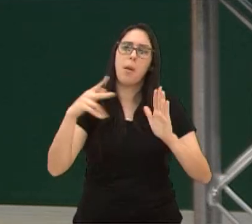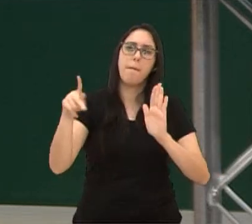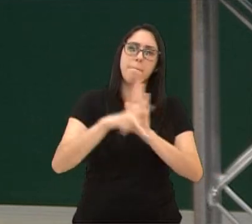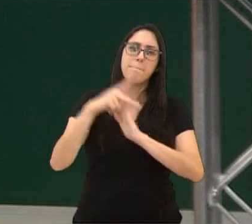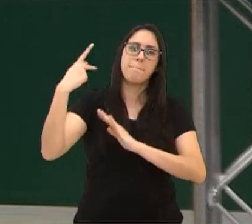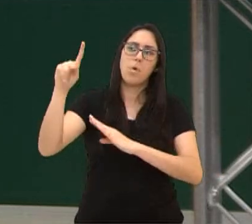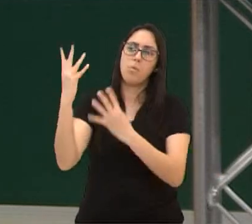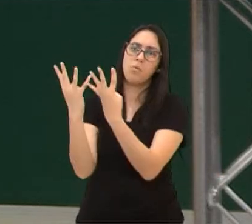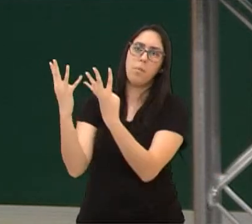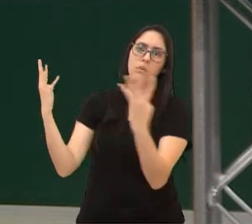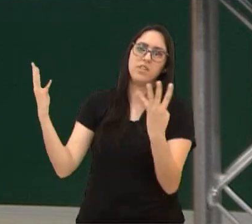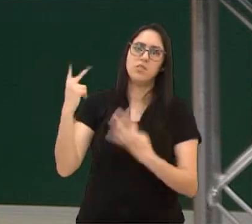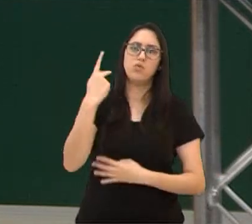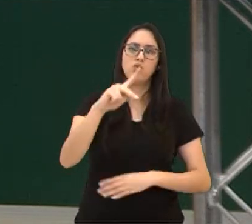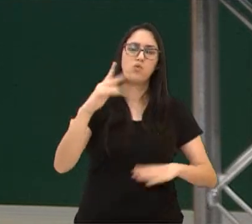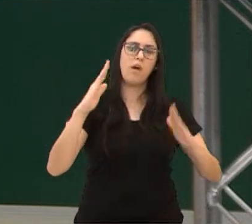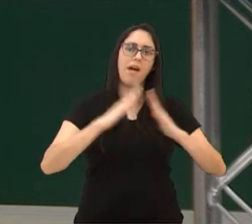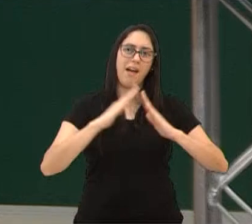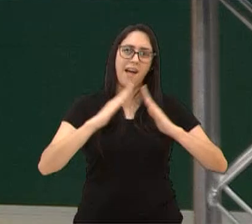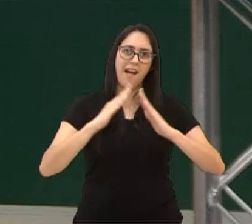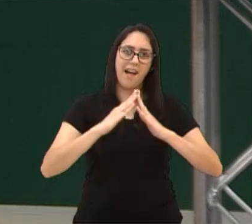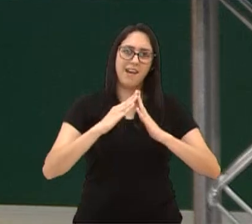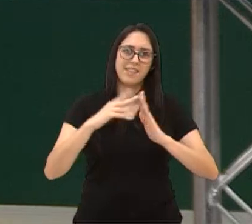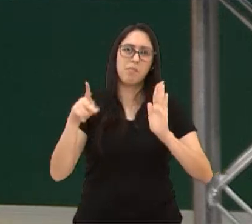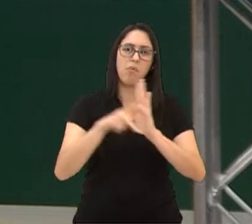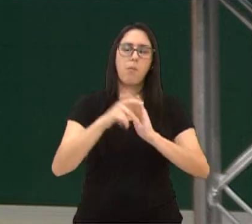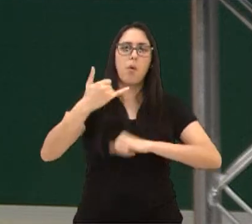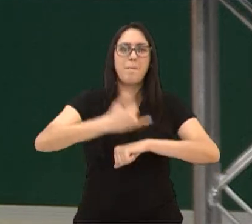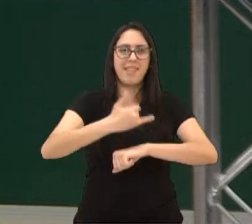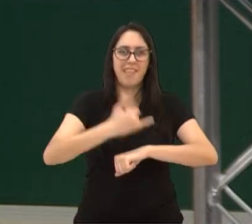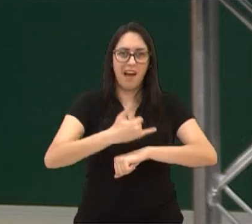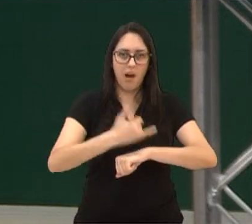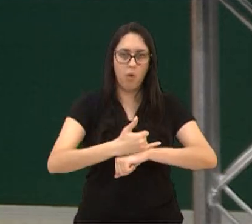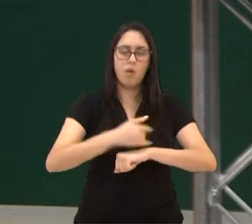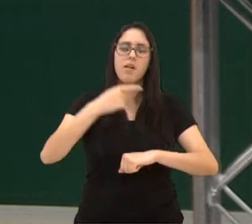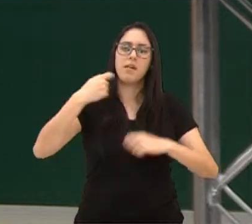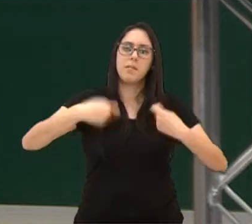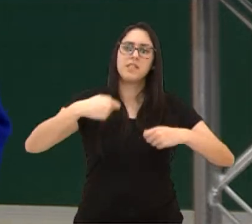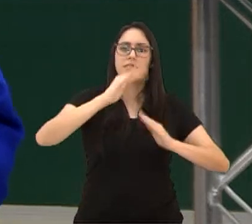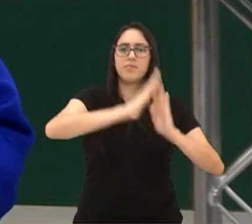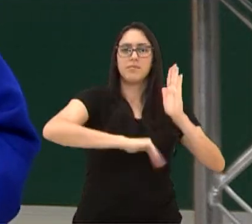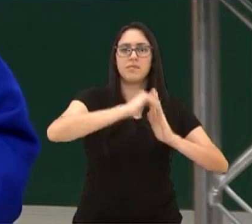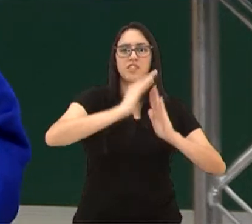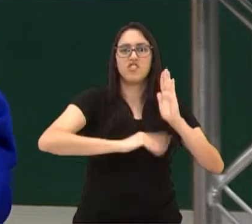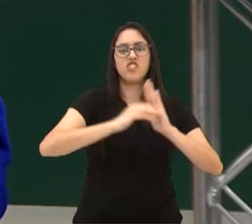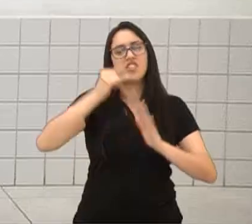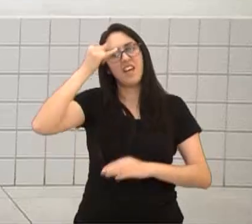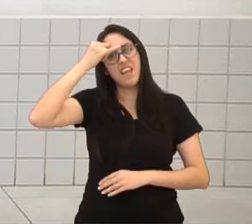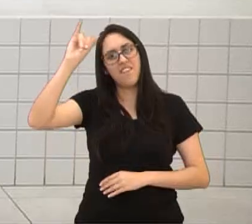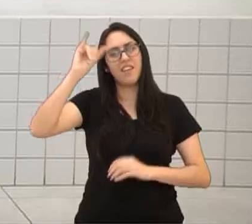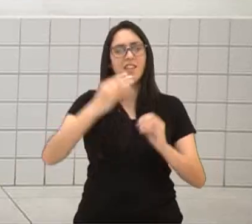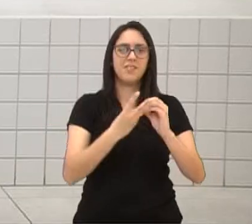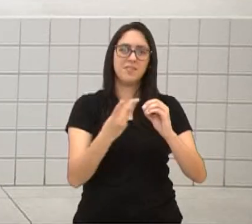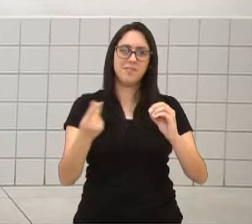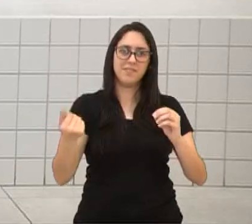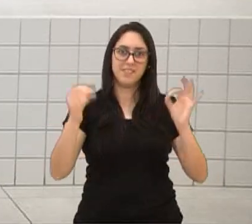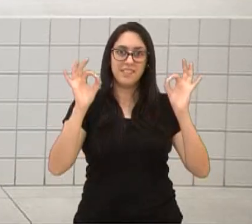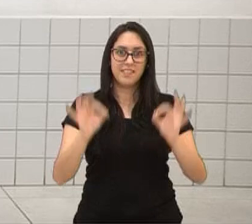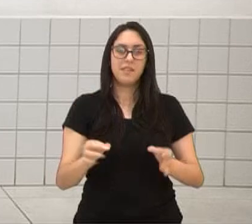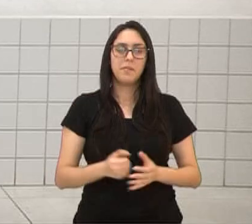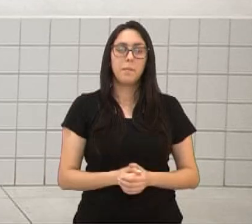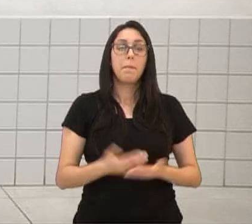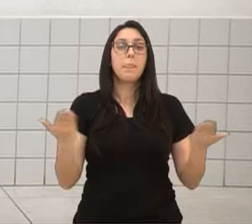que protege o metal da oxidação. No caso, uma tinta antioxidante, tá certo? Certo.